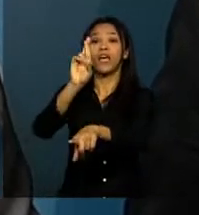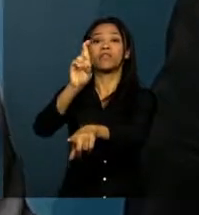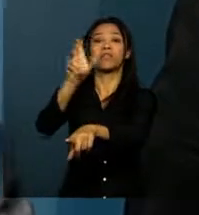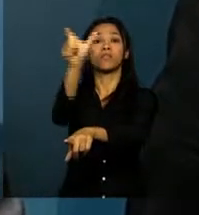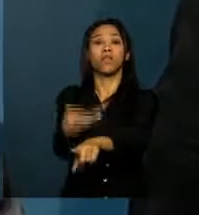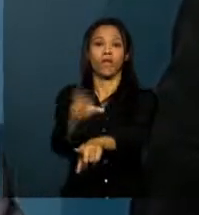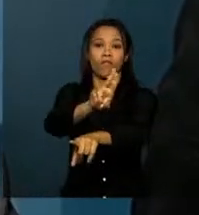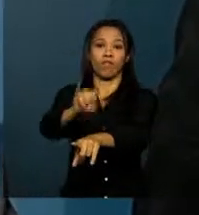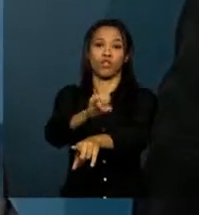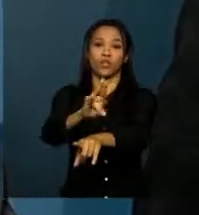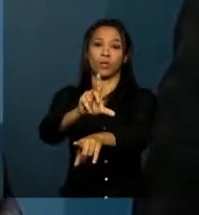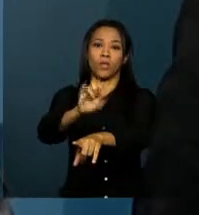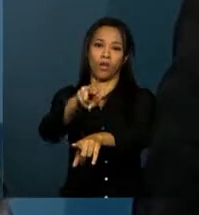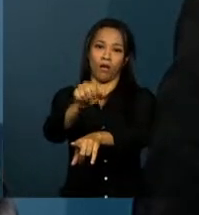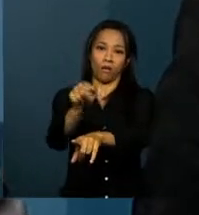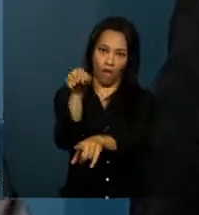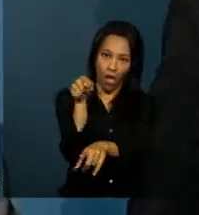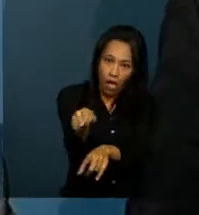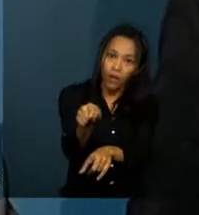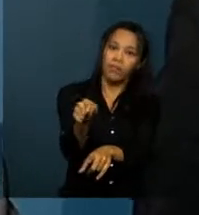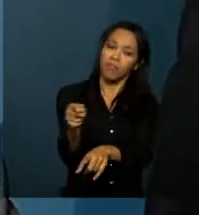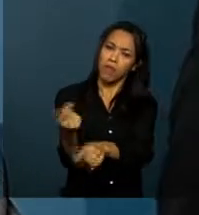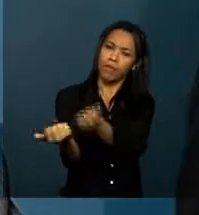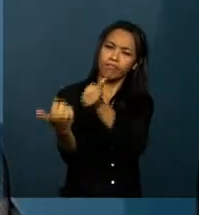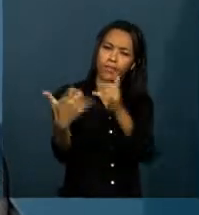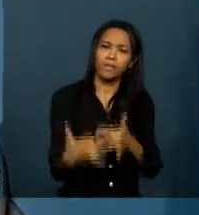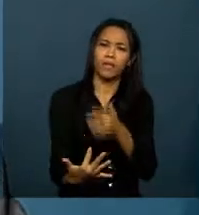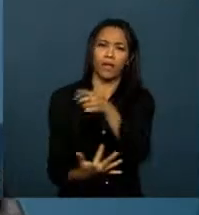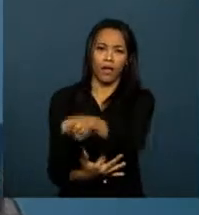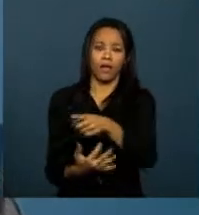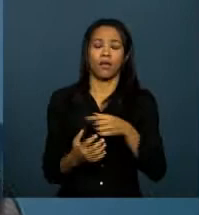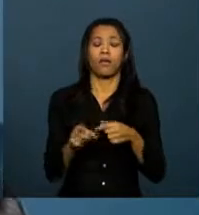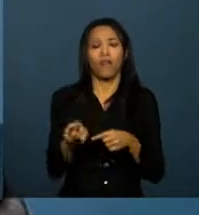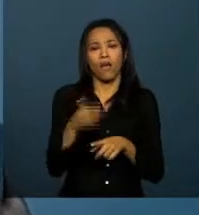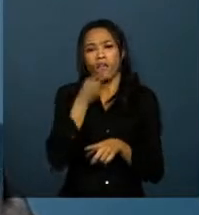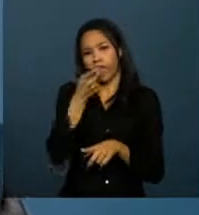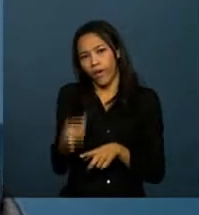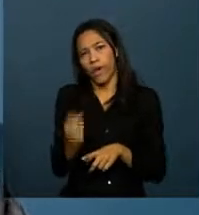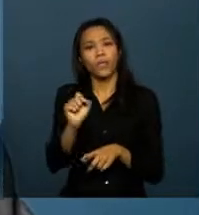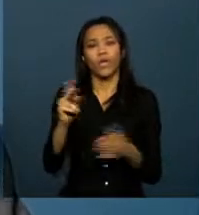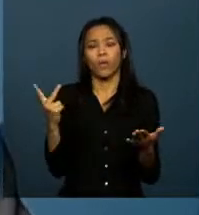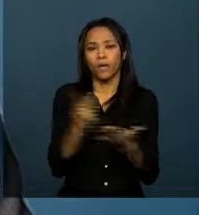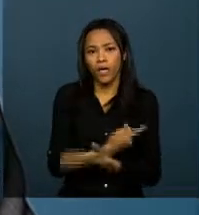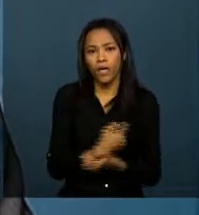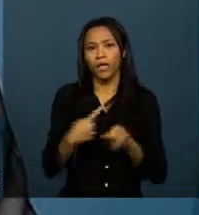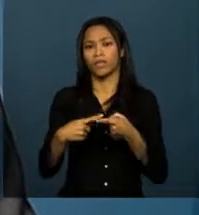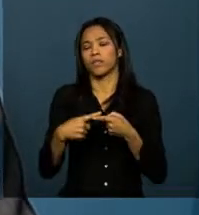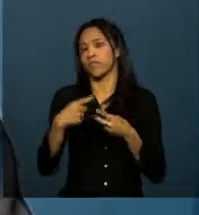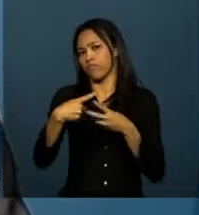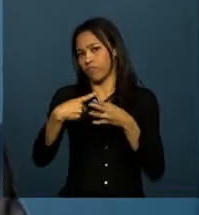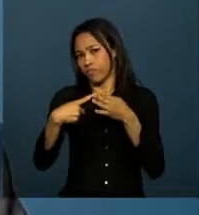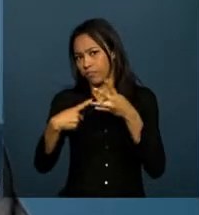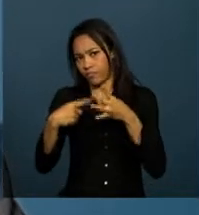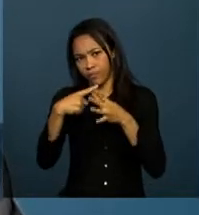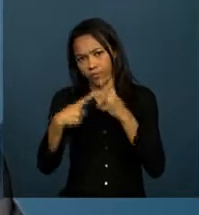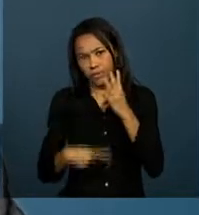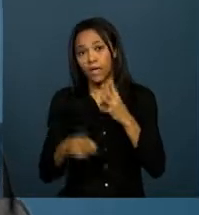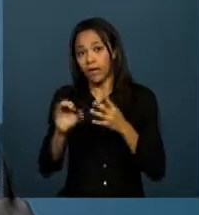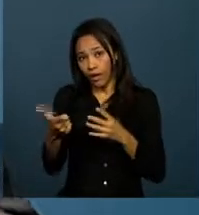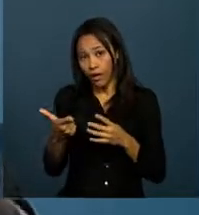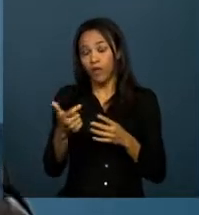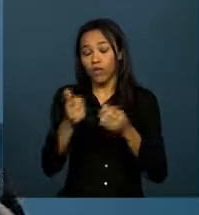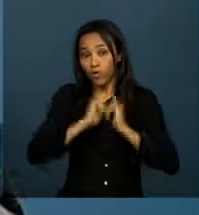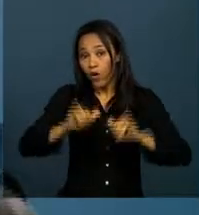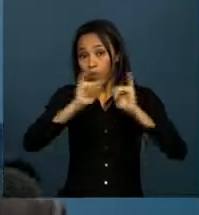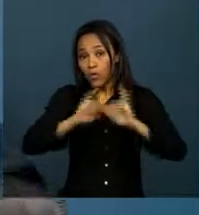é o seguinte, lá se trata, nesse projeto também se trata de dados governamentais, das consequências dessas situações. Claro, porque os dados governamentais